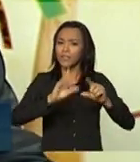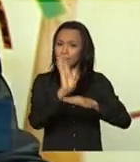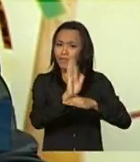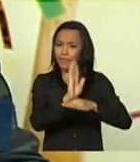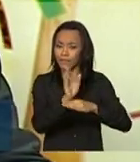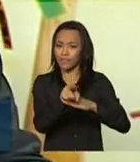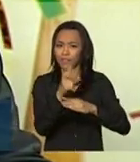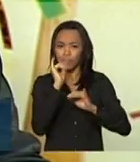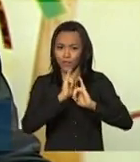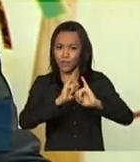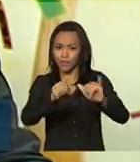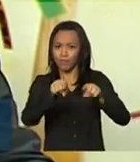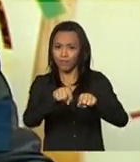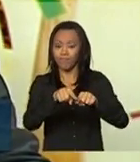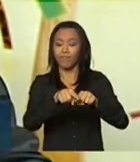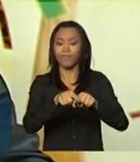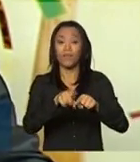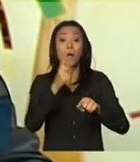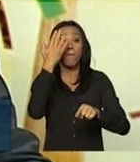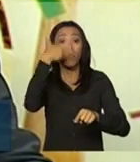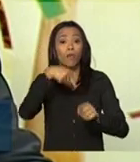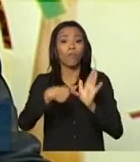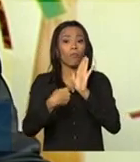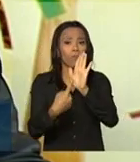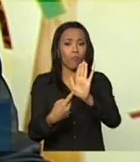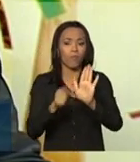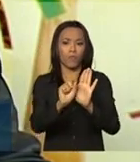das peças, ela mostra